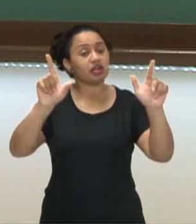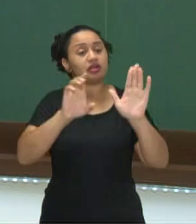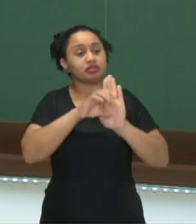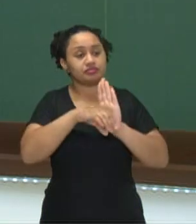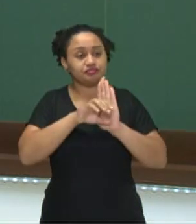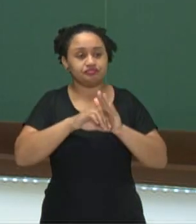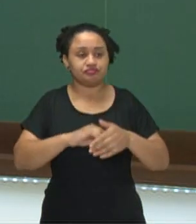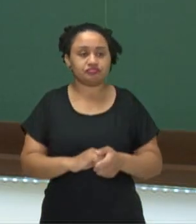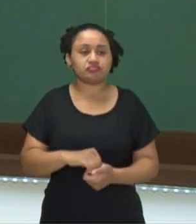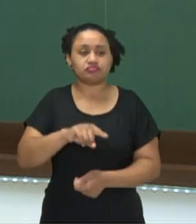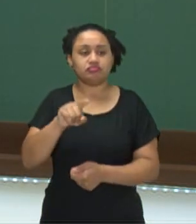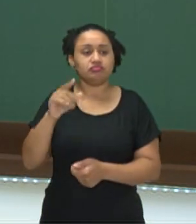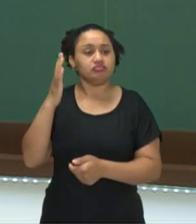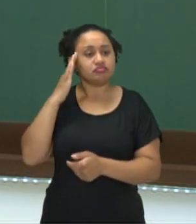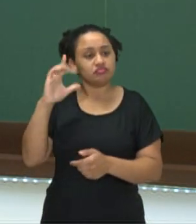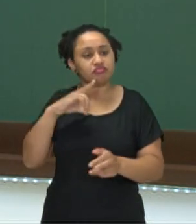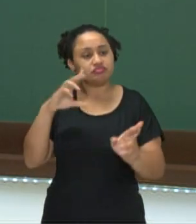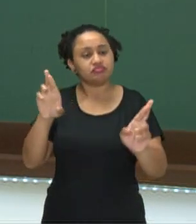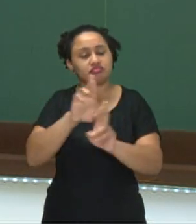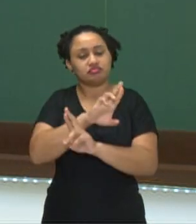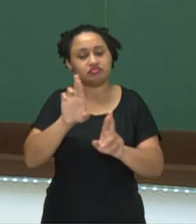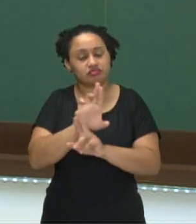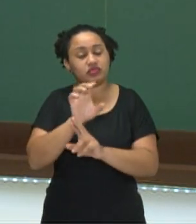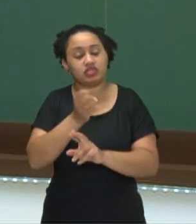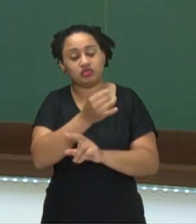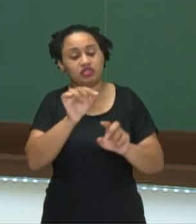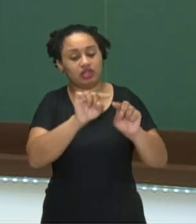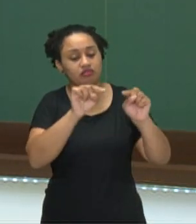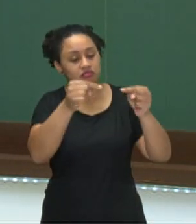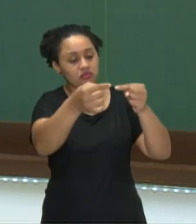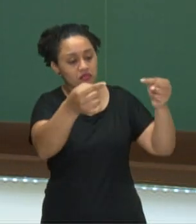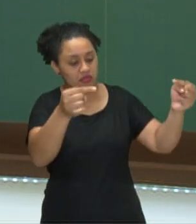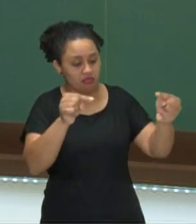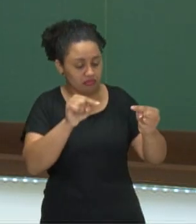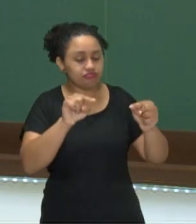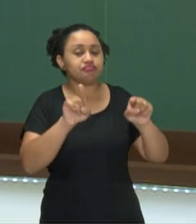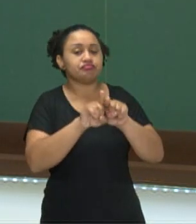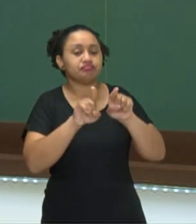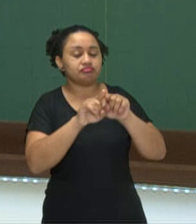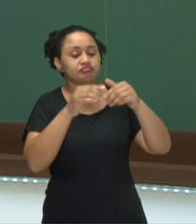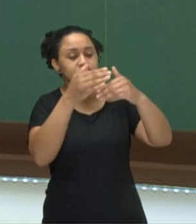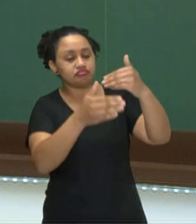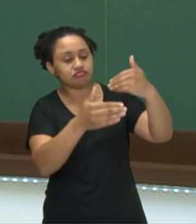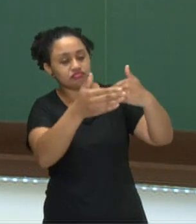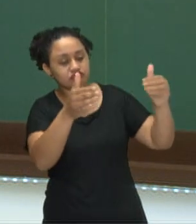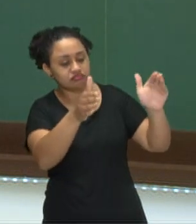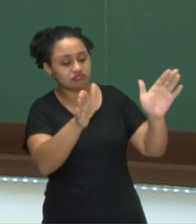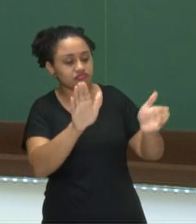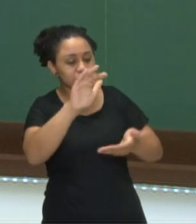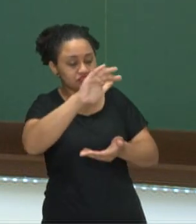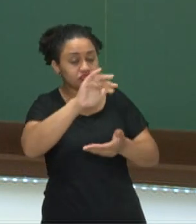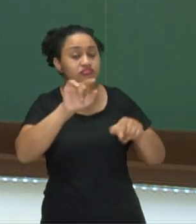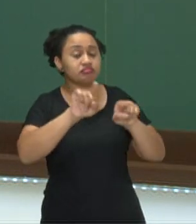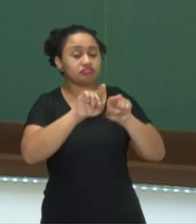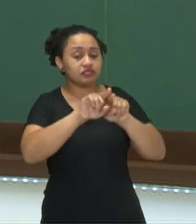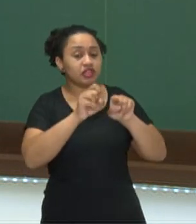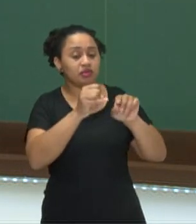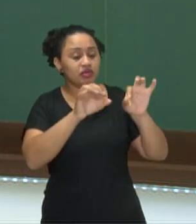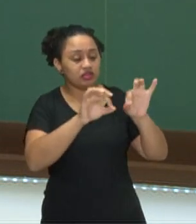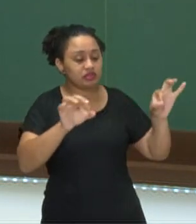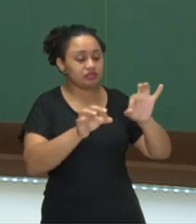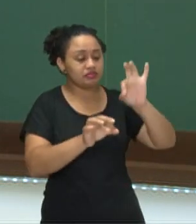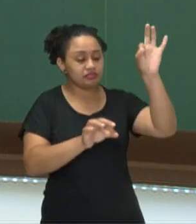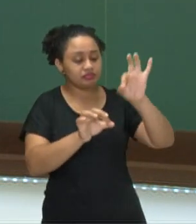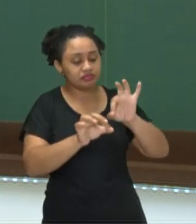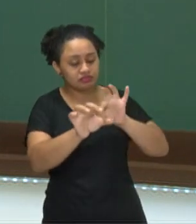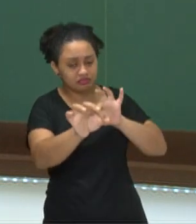lá. Você sabia que existe uma relação entre o número de vértices, o número de arestas e o número de vértices de